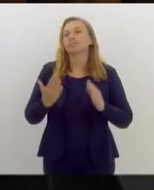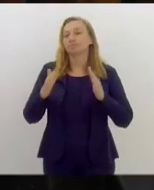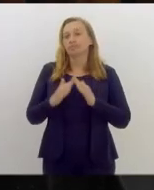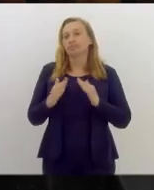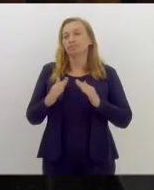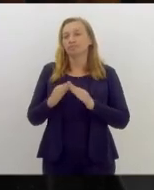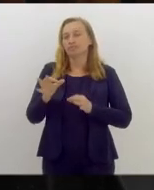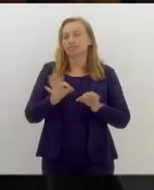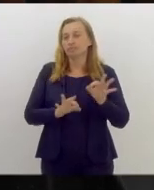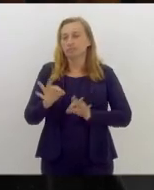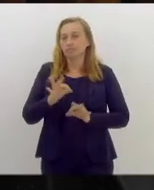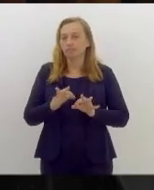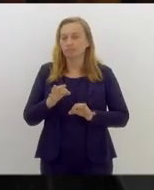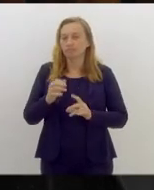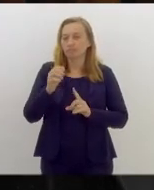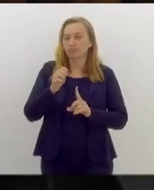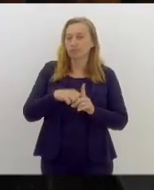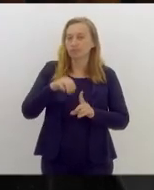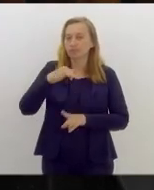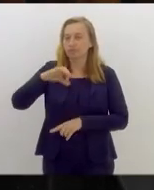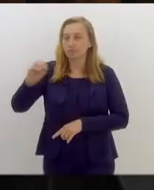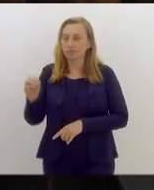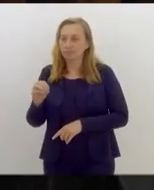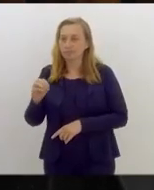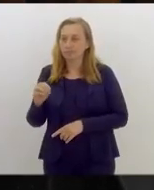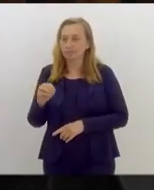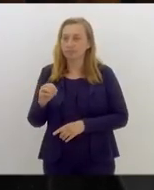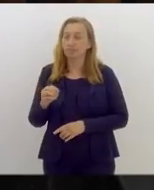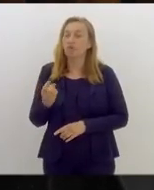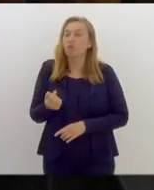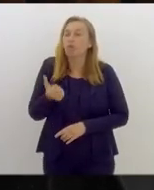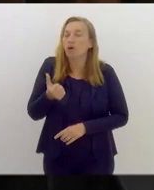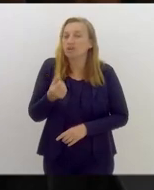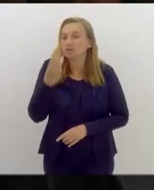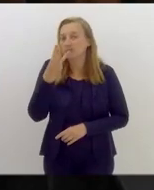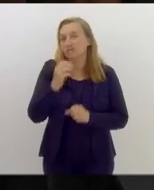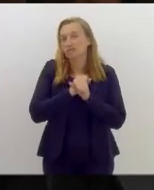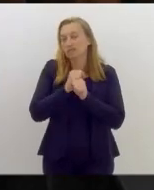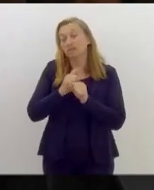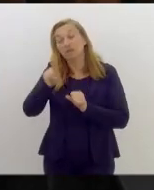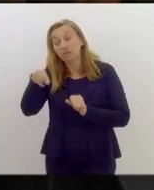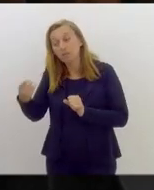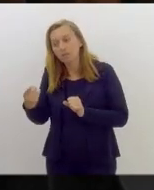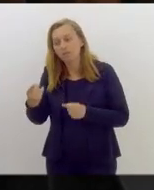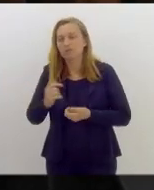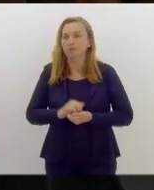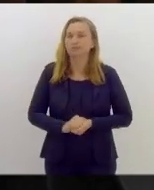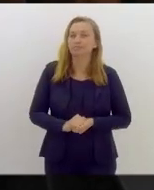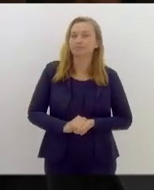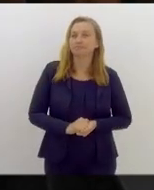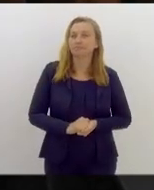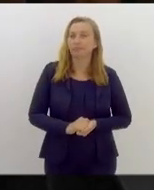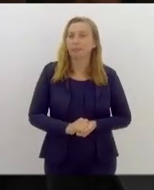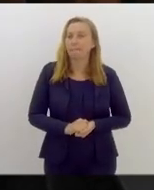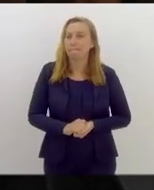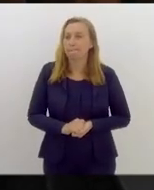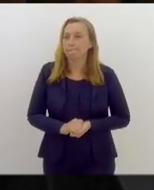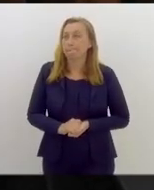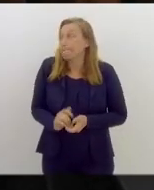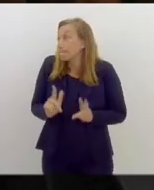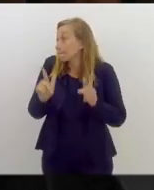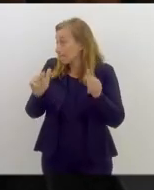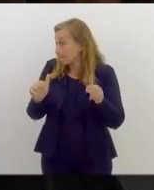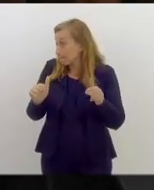casa apenas em maio deste ano, quase 3 anos depois. Aliás, um procedimento